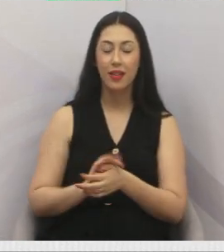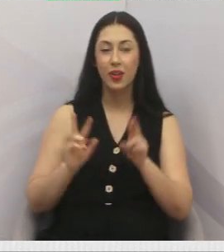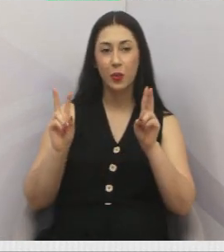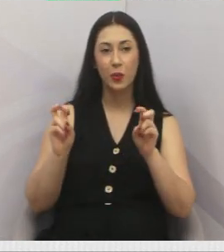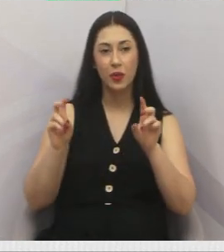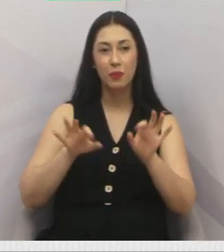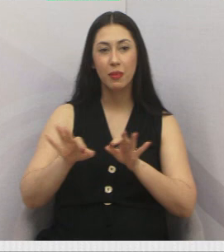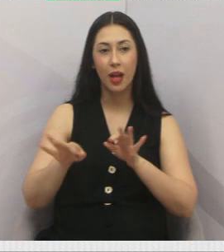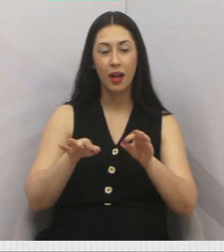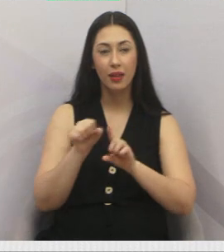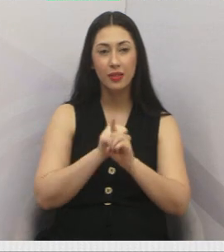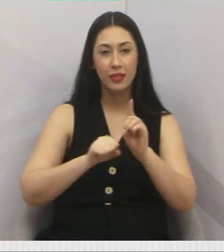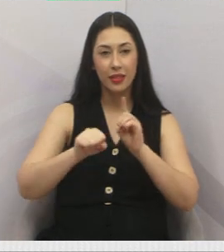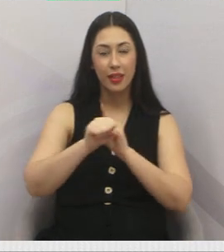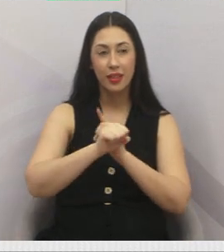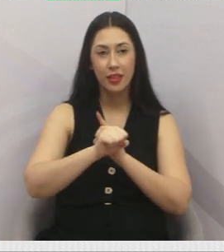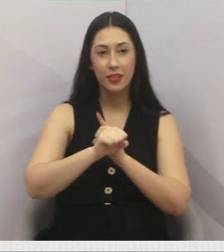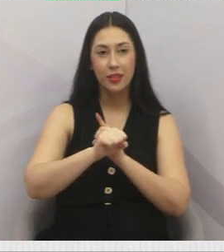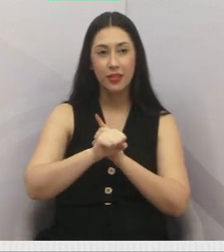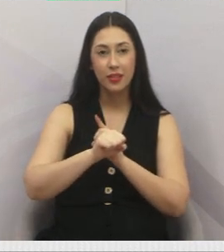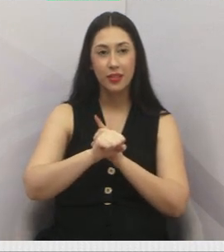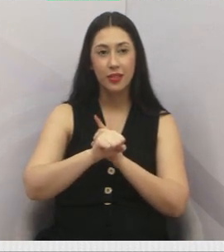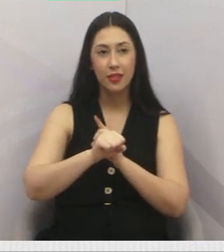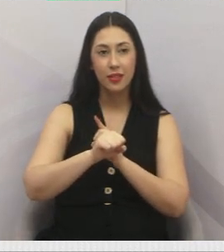Segmento organização da sociedade civil,